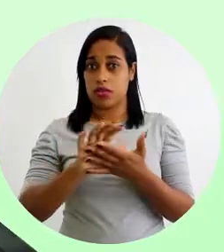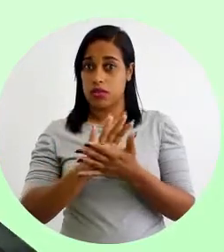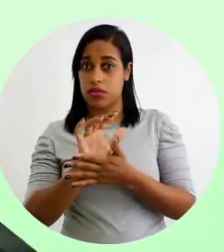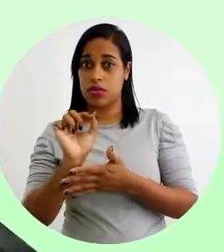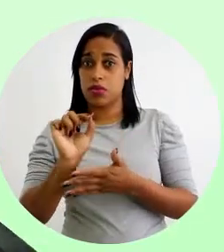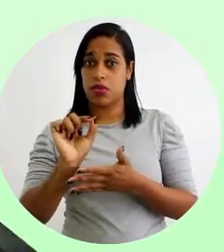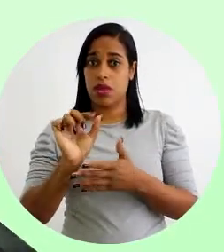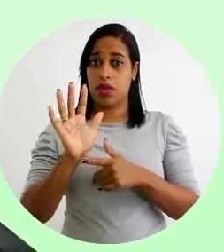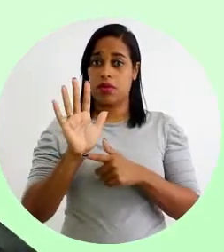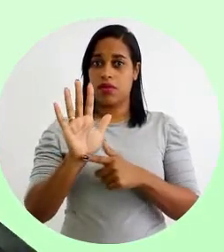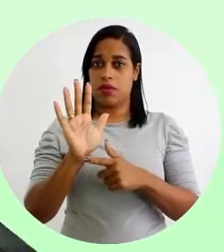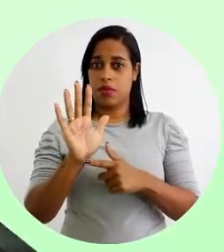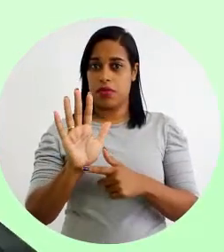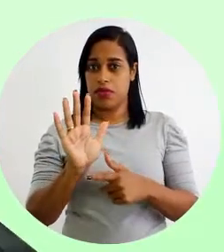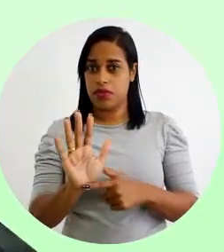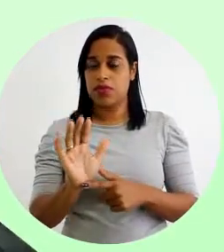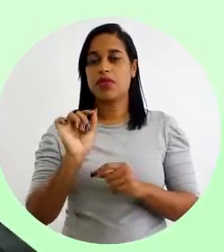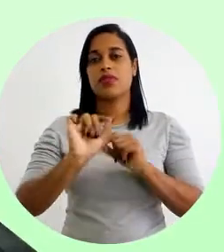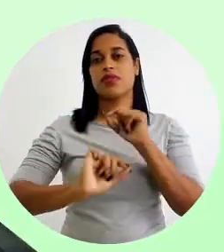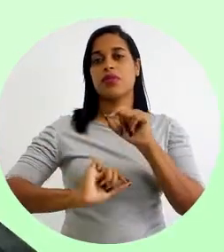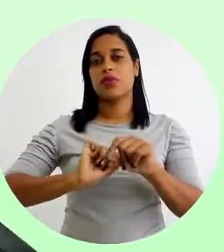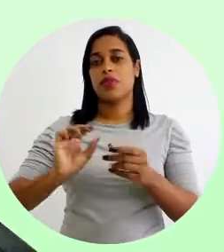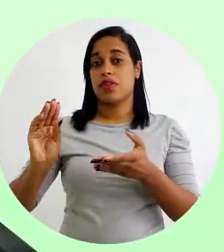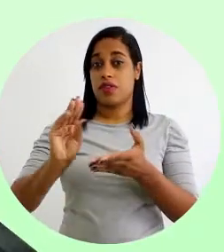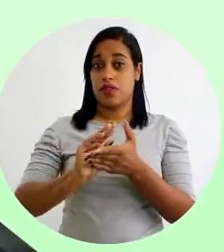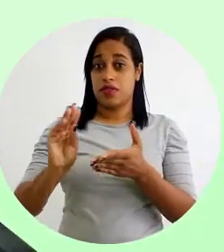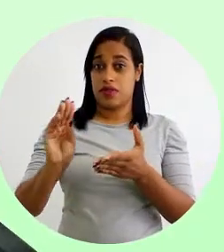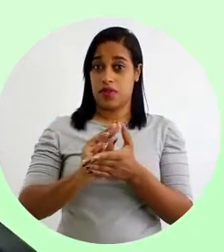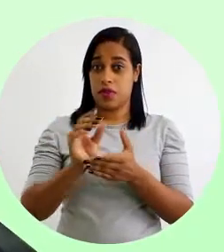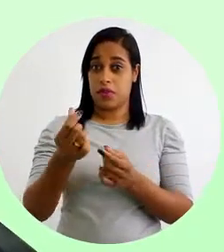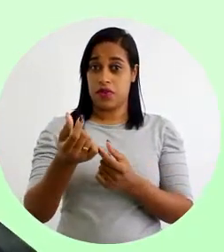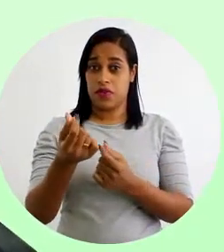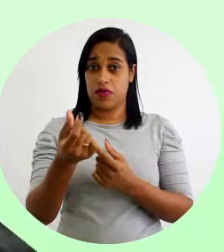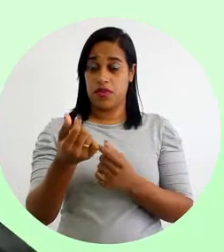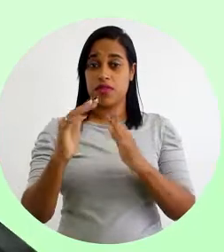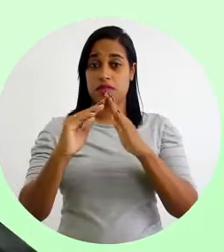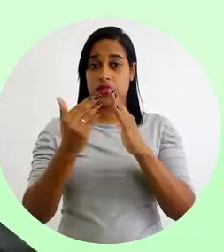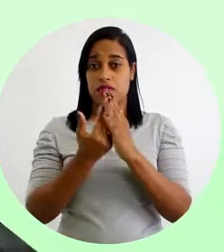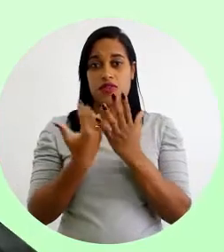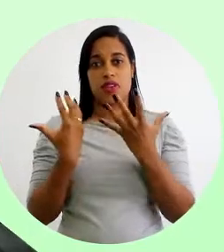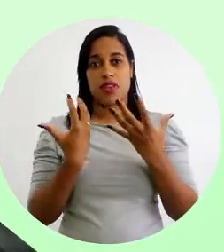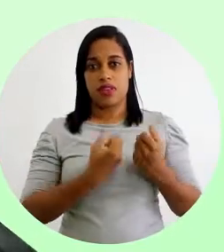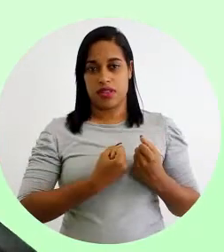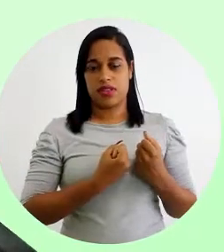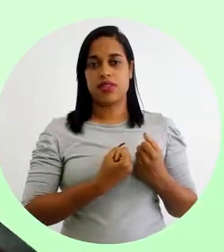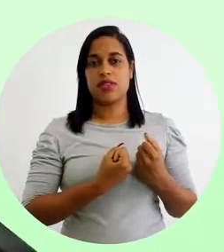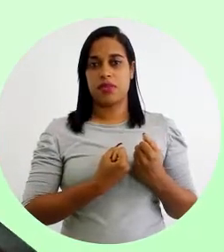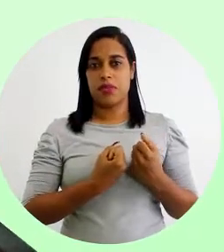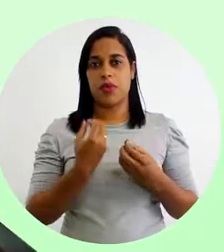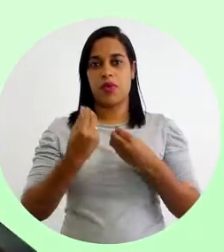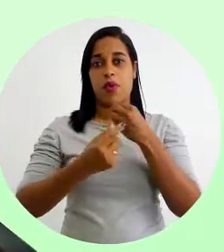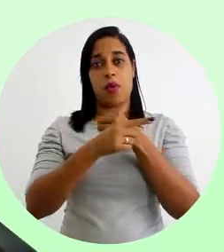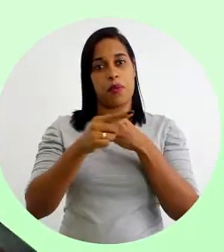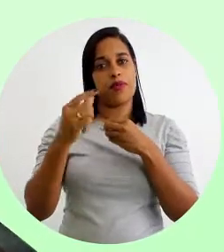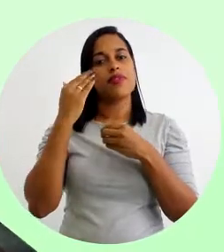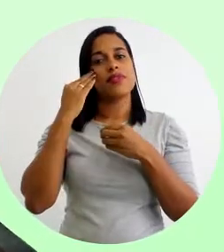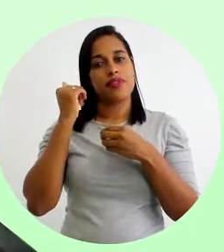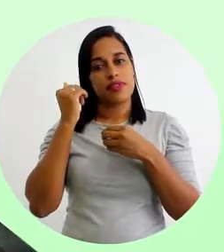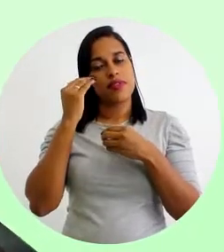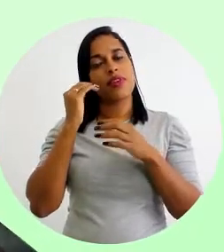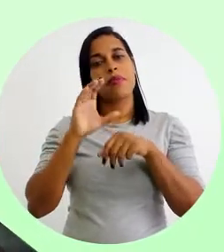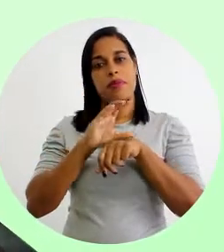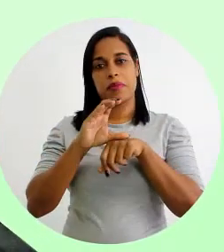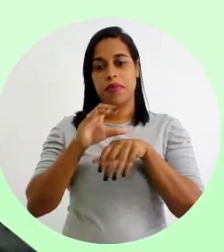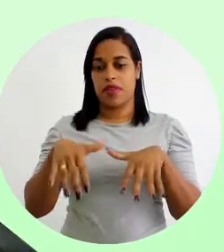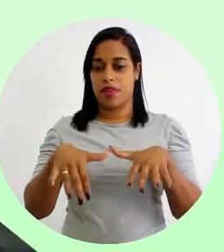nada mais é da demonstração da destinação dos recursos financeiros que a escola recebeu. Como vocês